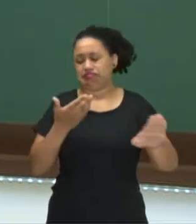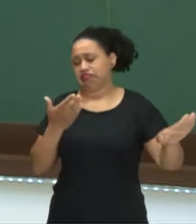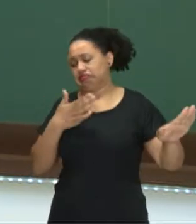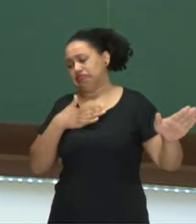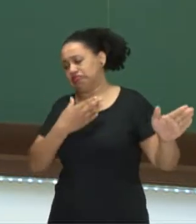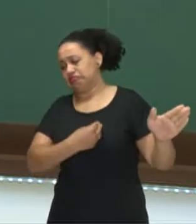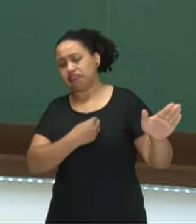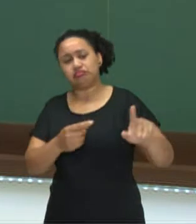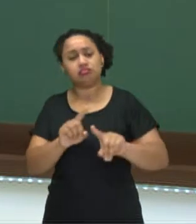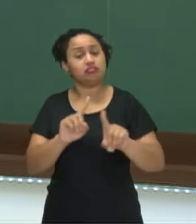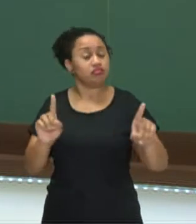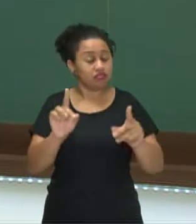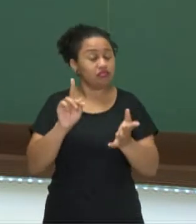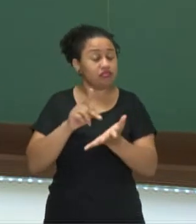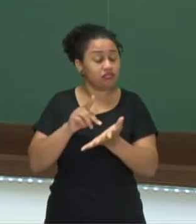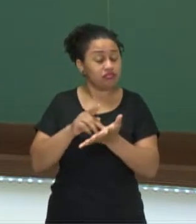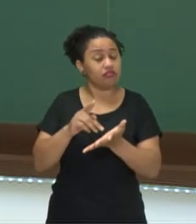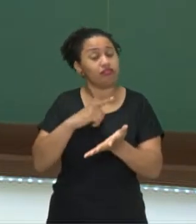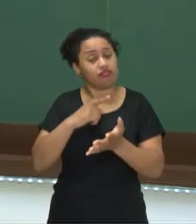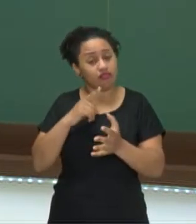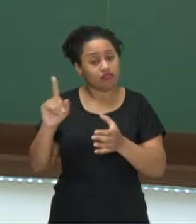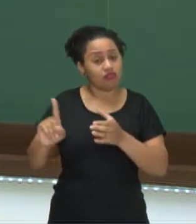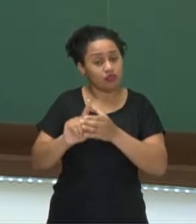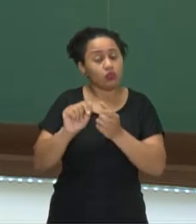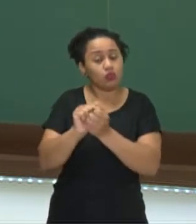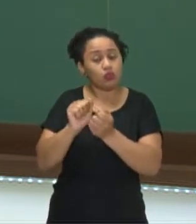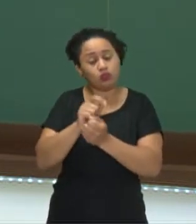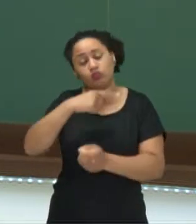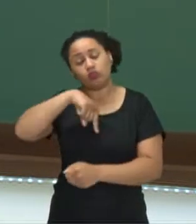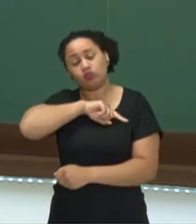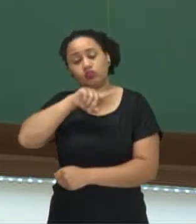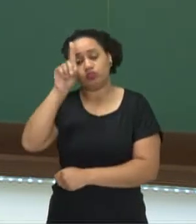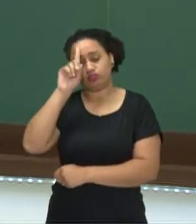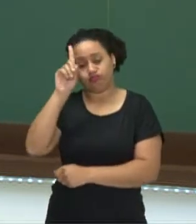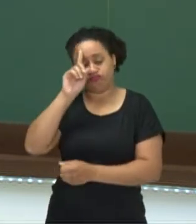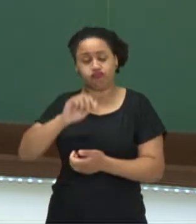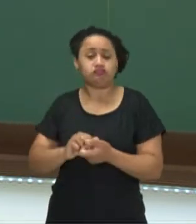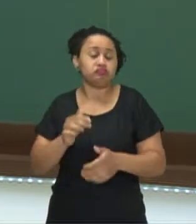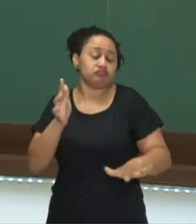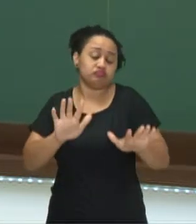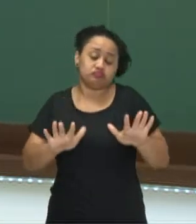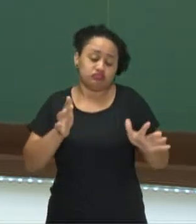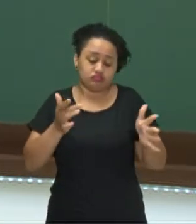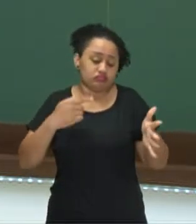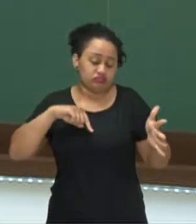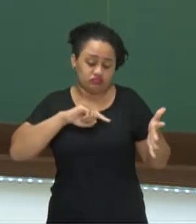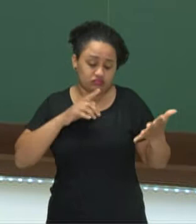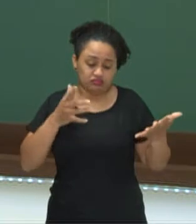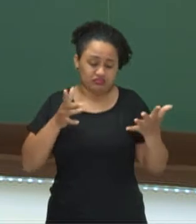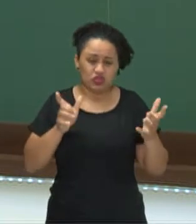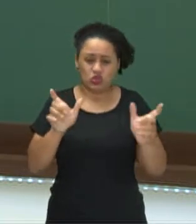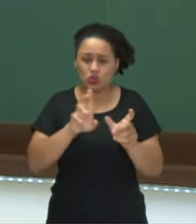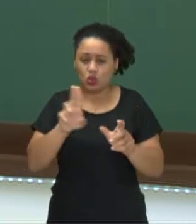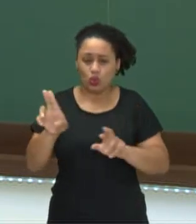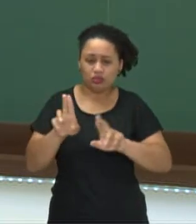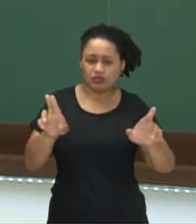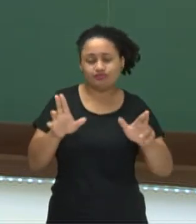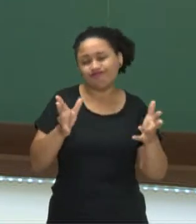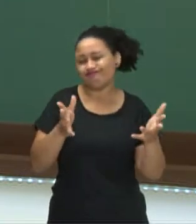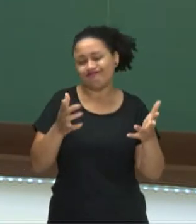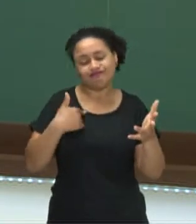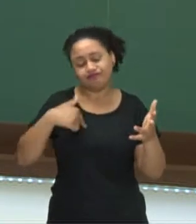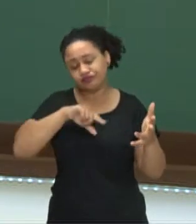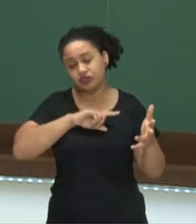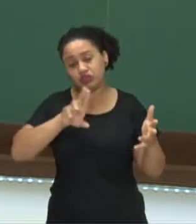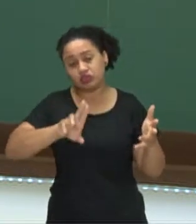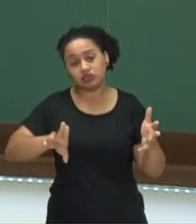Não, na verdade, ela está inserida e faz parte do nosso cotidiano. Às vezes a gente não tem essa nomenclatura, mas a gente precisa, a